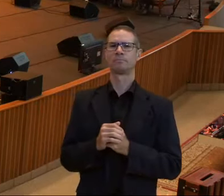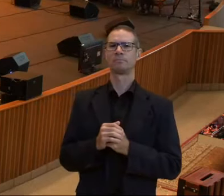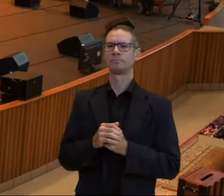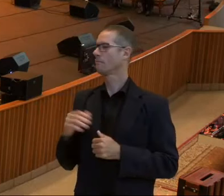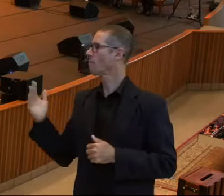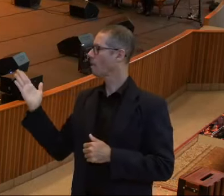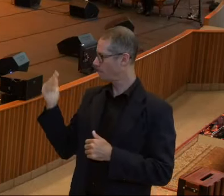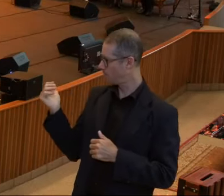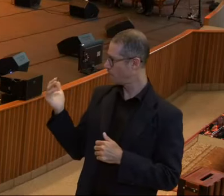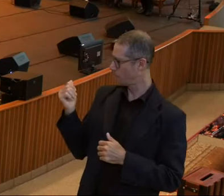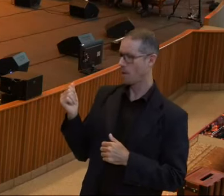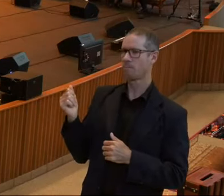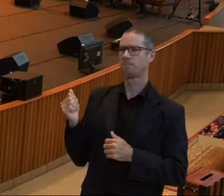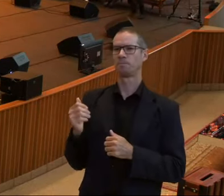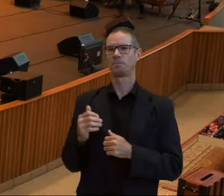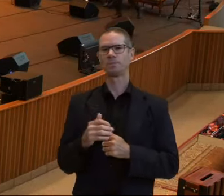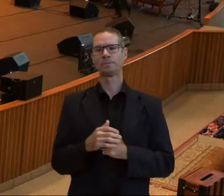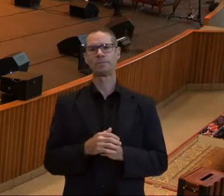Vem cá, tá?